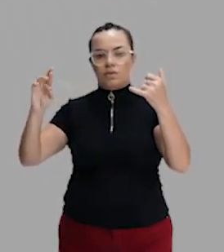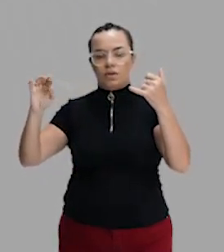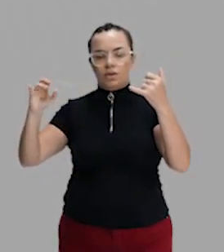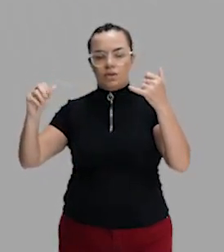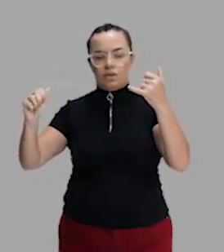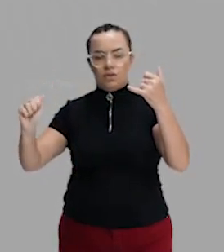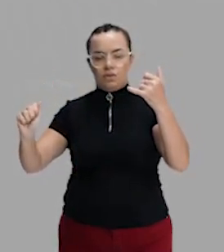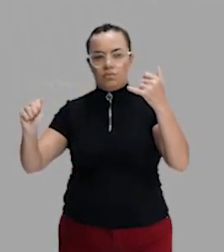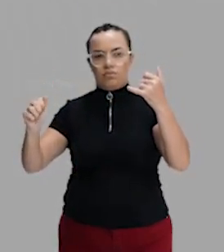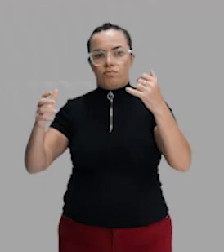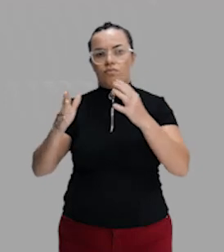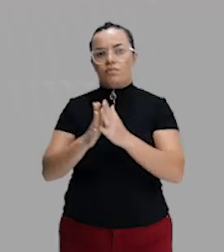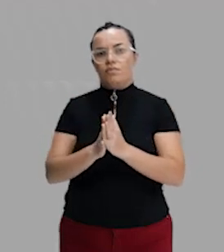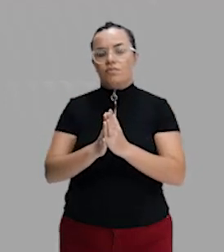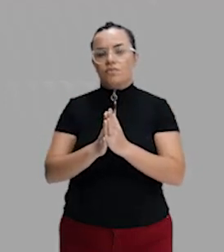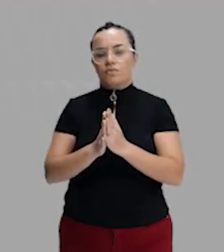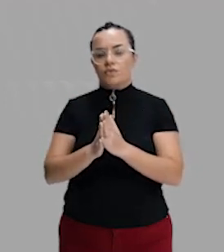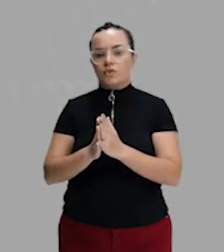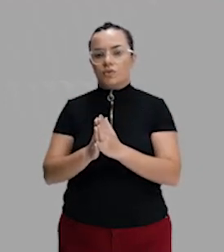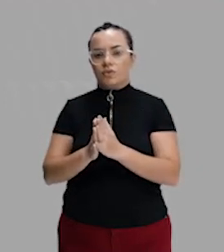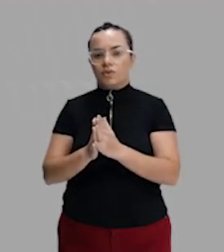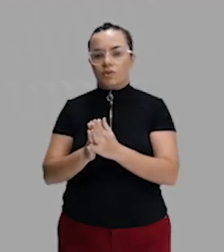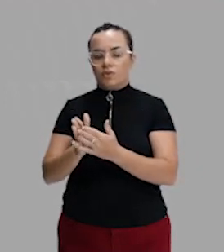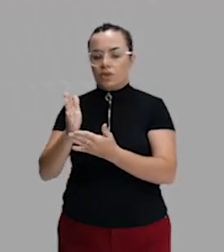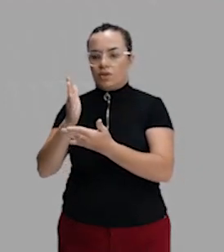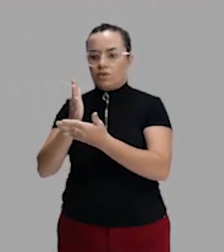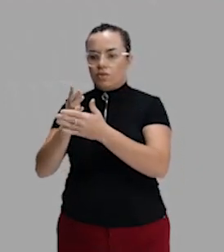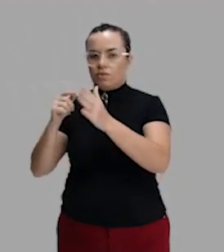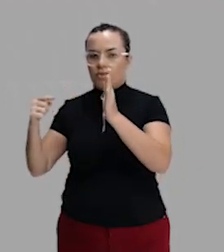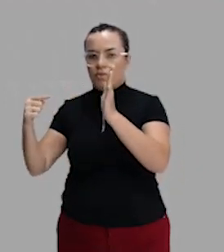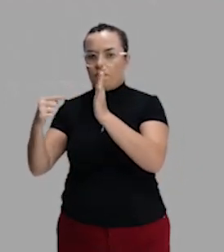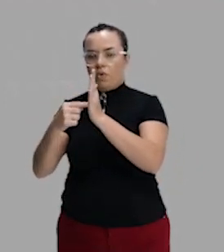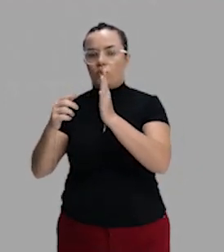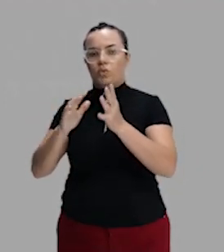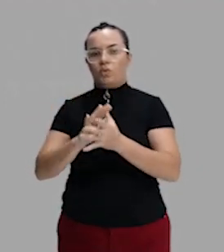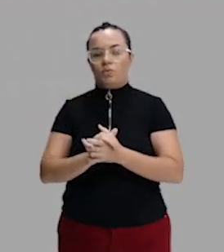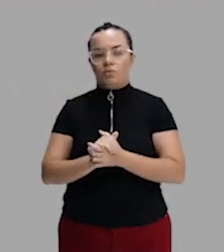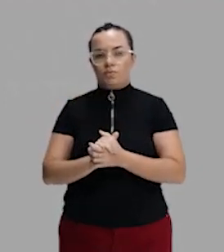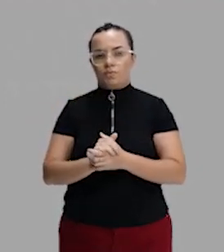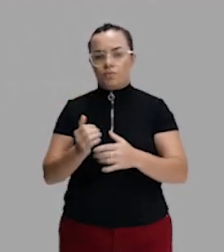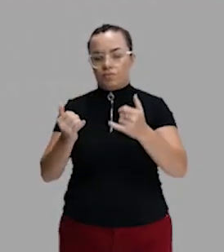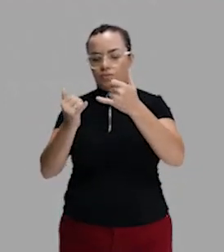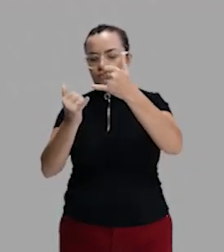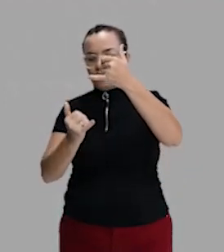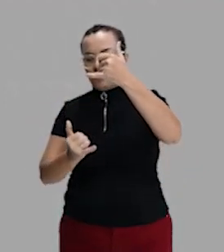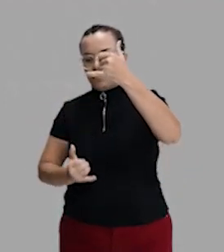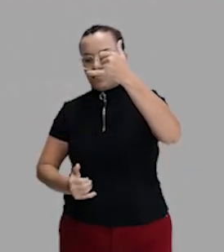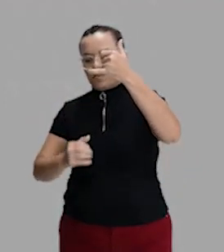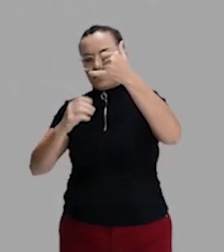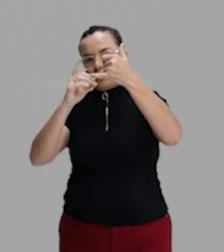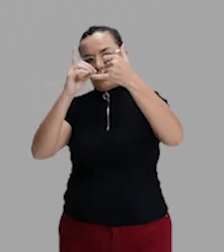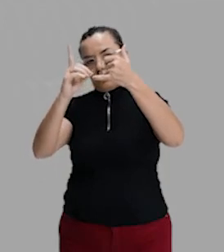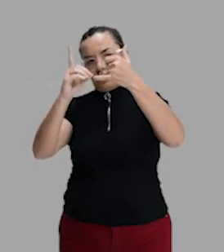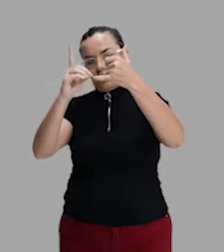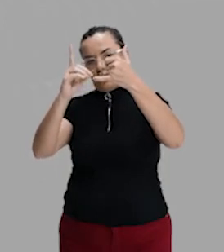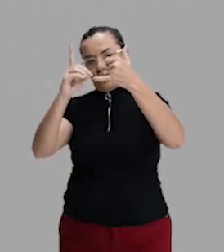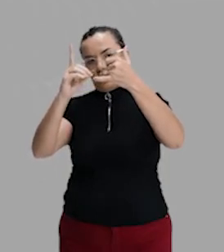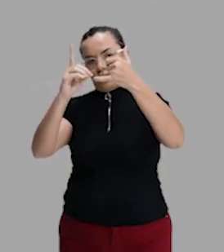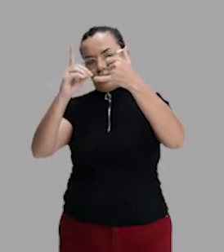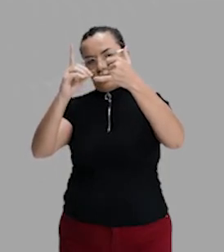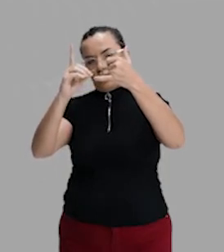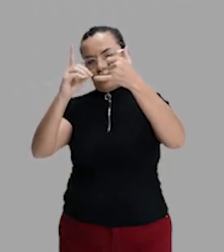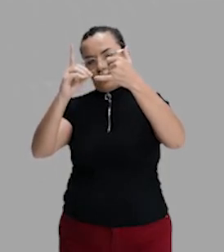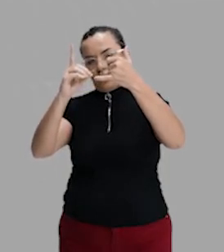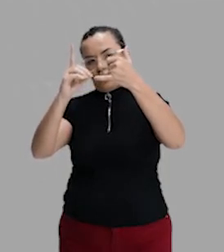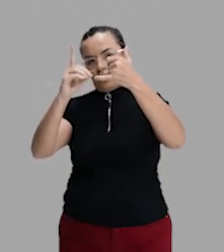meio. Tá? Você tem um foco de 7 e você tem o ponto D de 3. Ora, o vértice ele